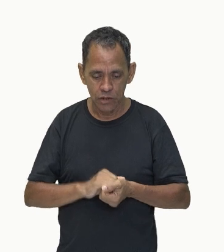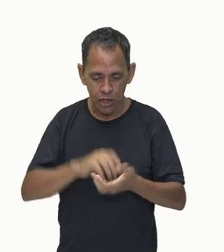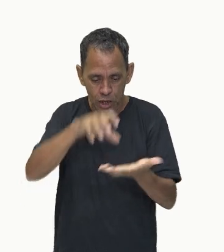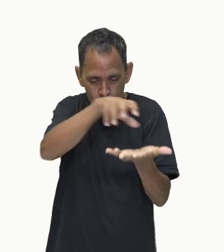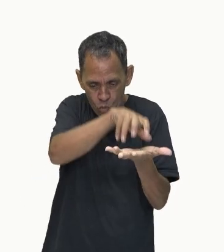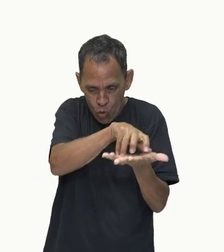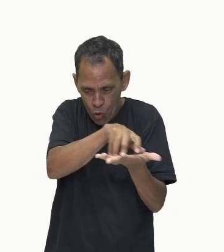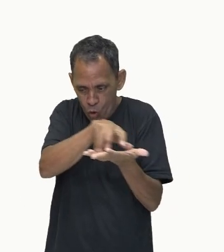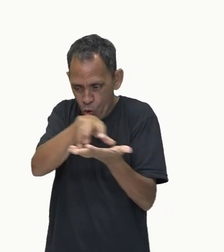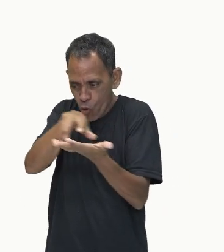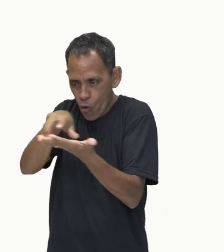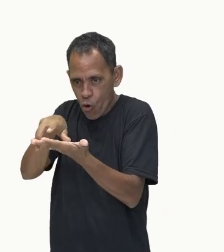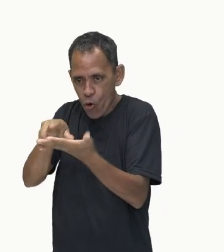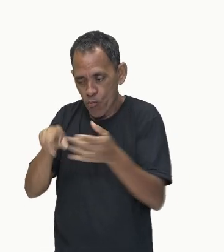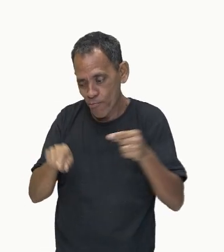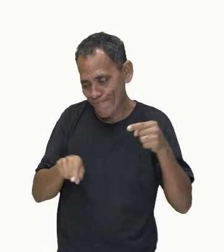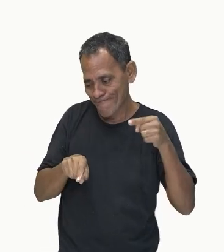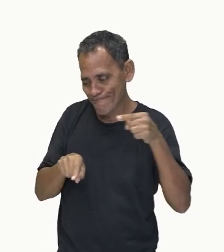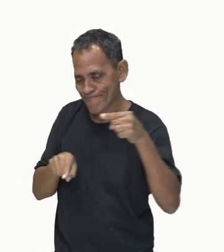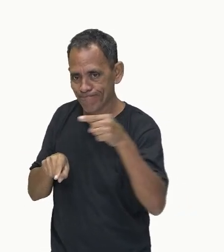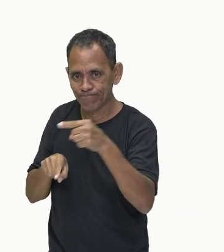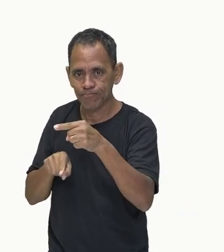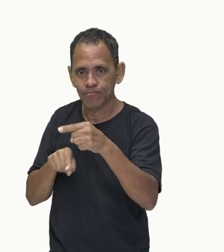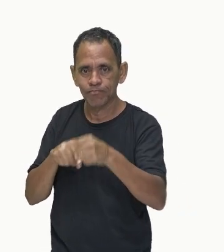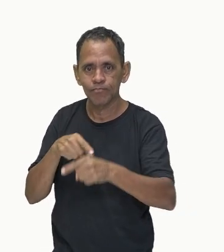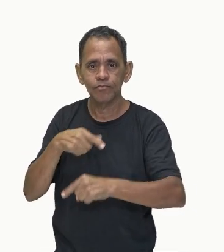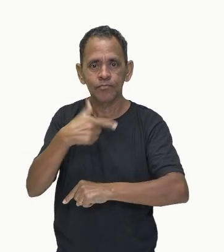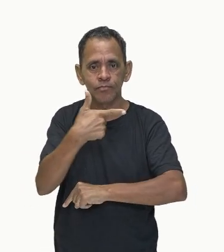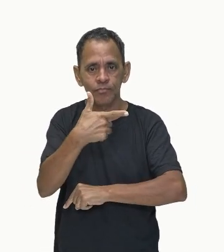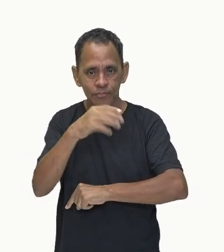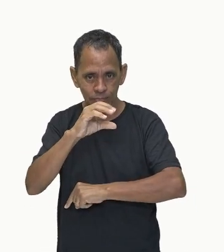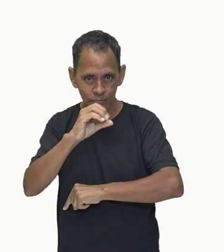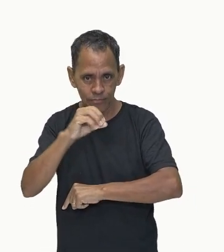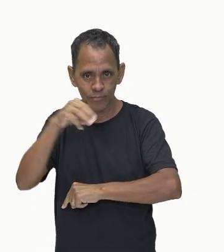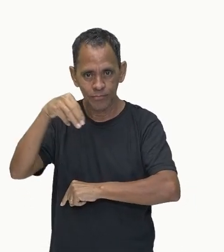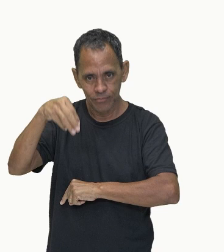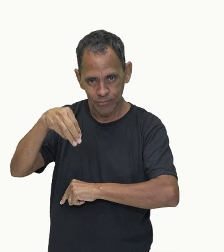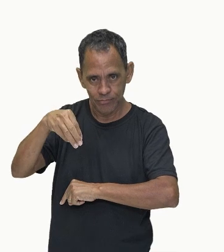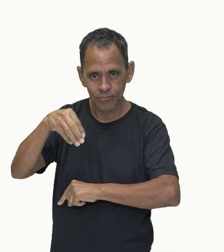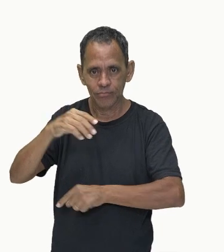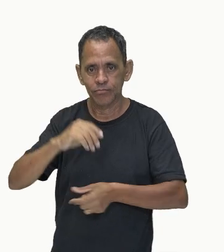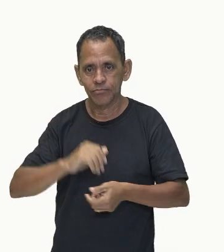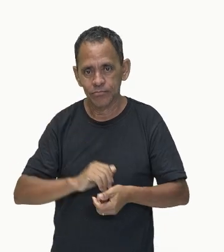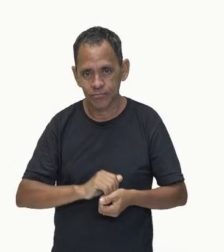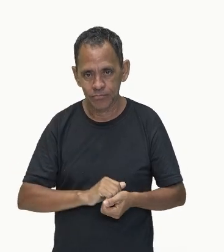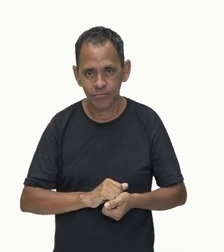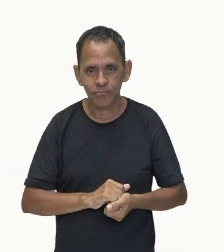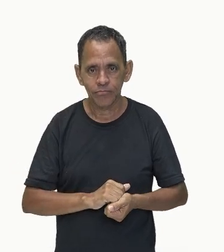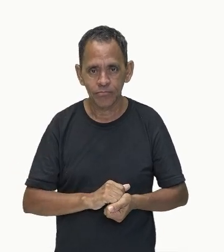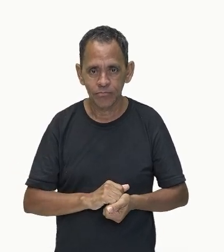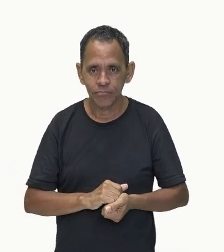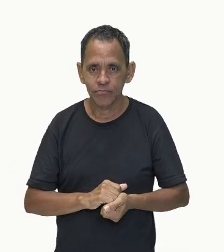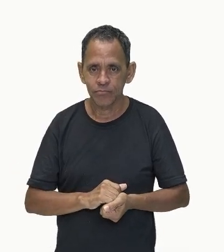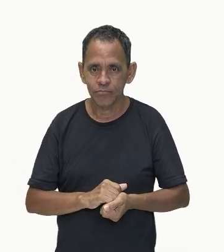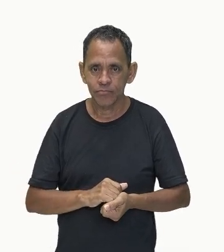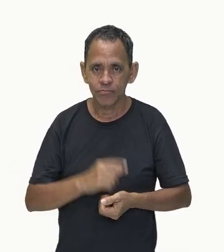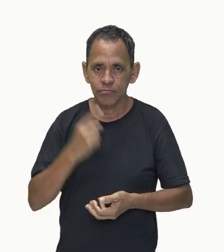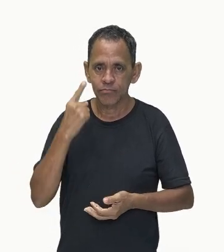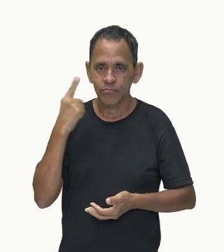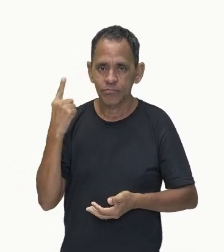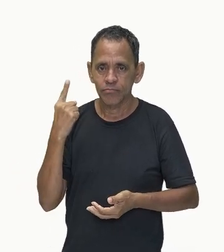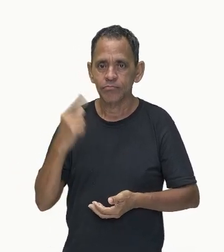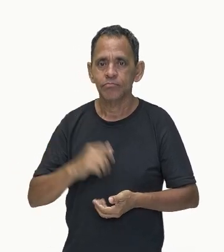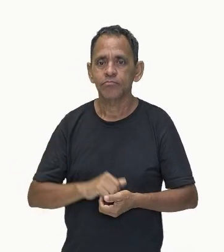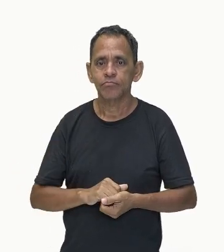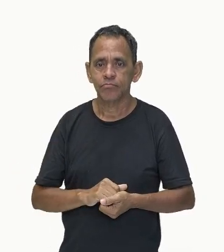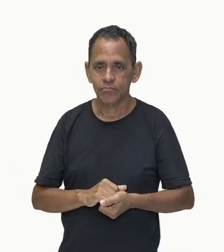20 metros. Aqui no enunciado, uma distância de 20 metros. Então, aqui eu tenho que a distância que a caixa